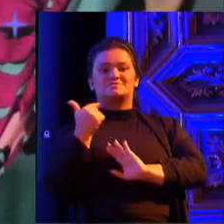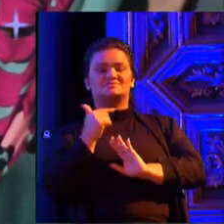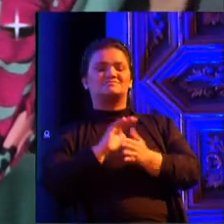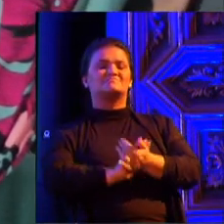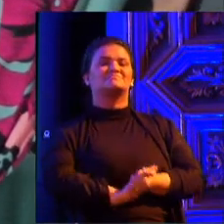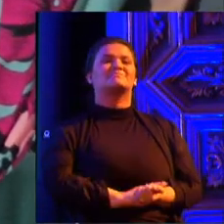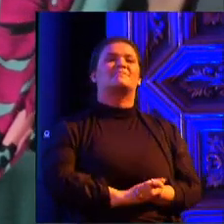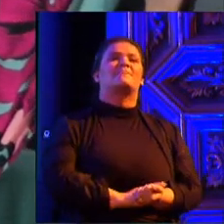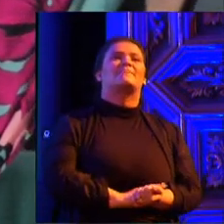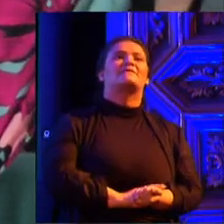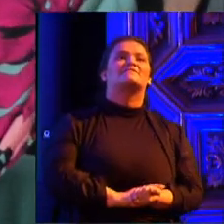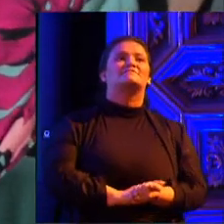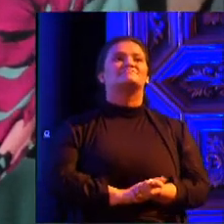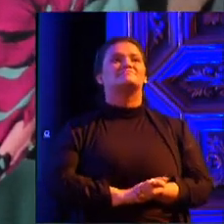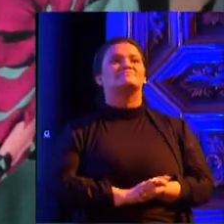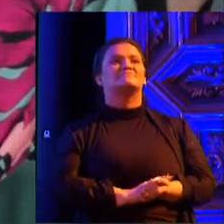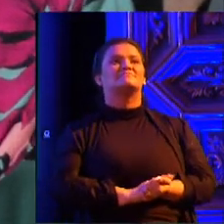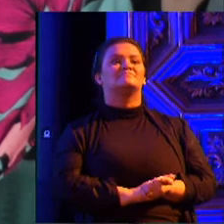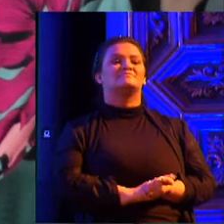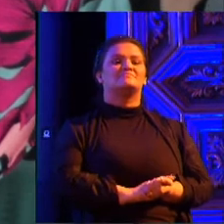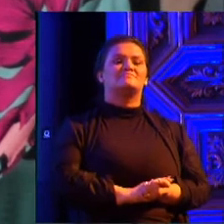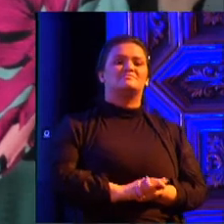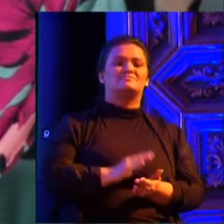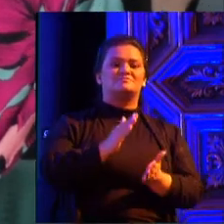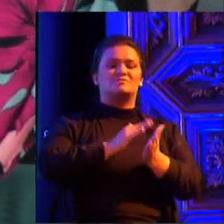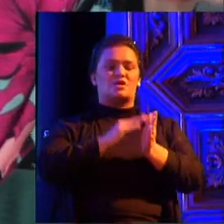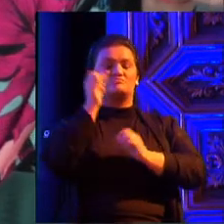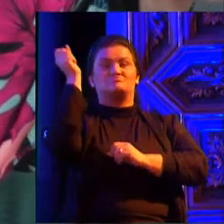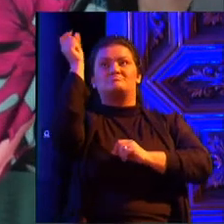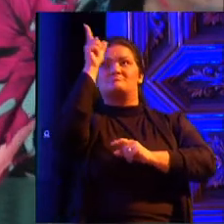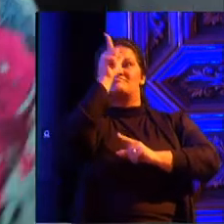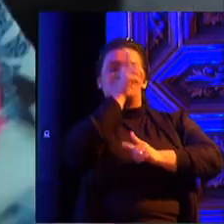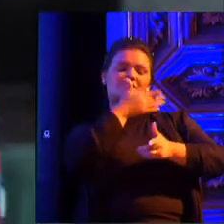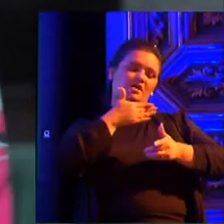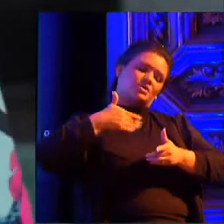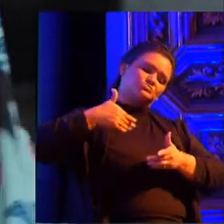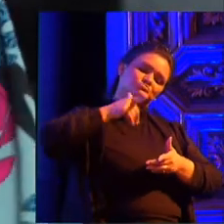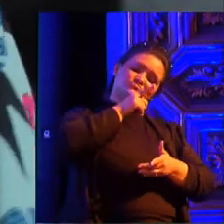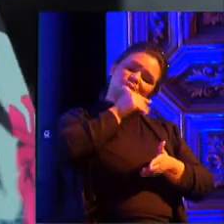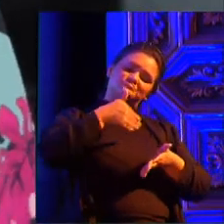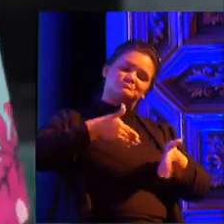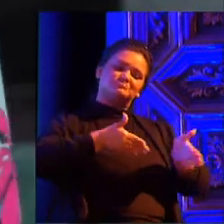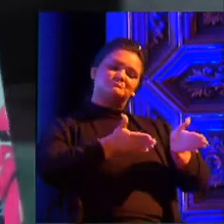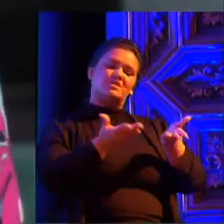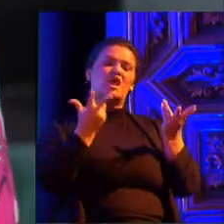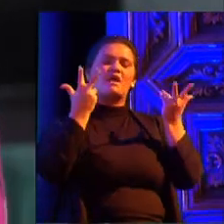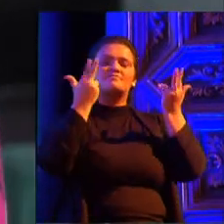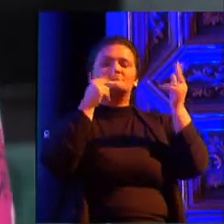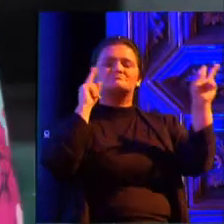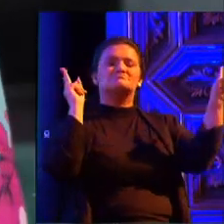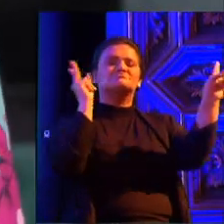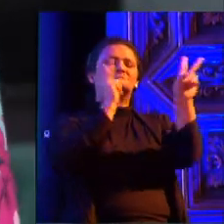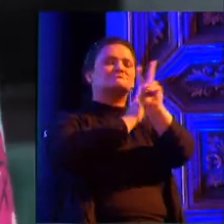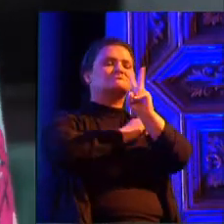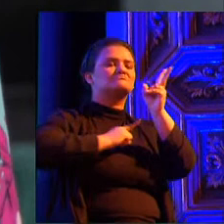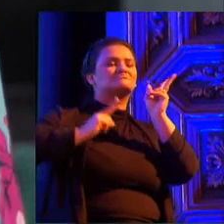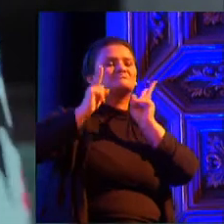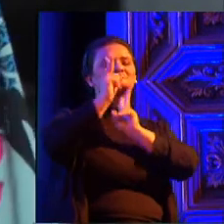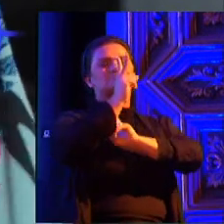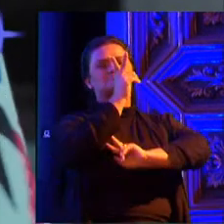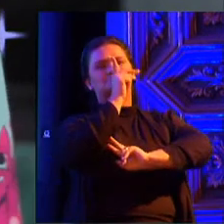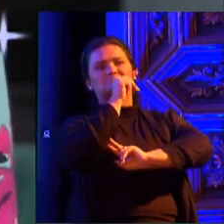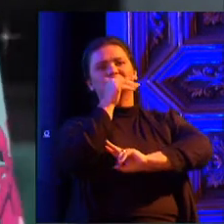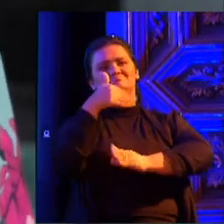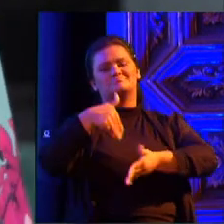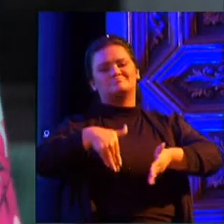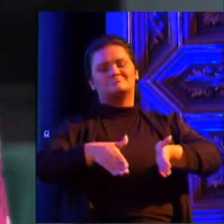Foi assim, como um resto de sol no mar, como a brisa da pré-mar,